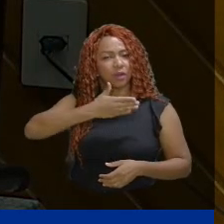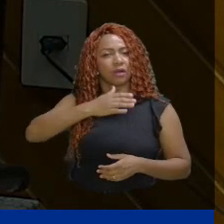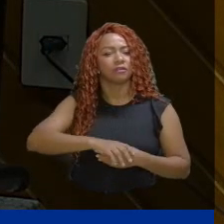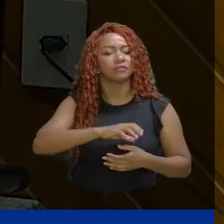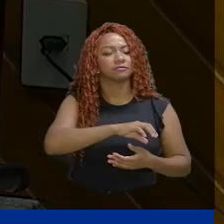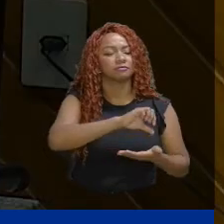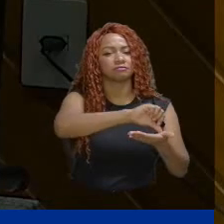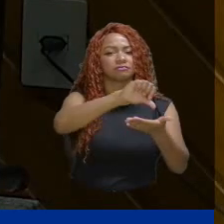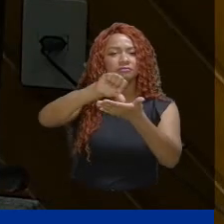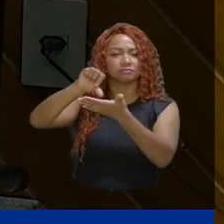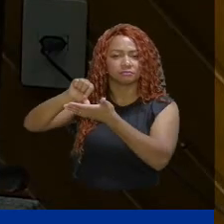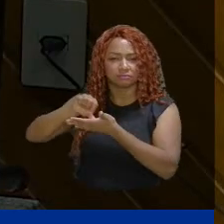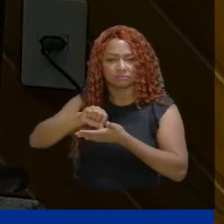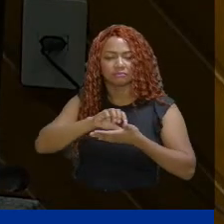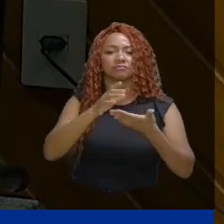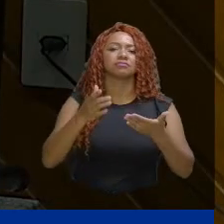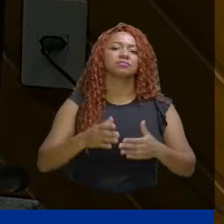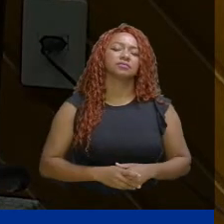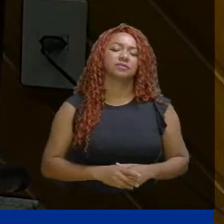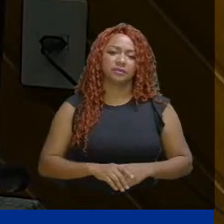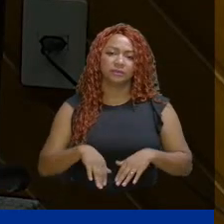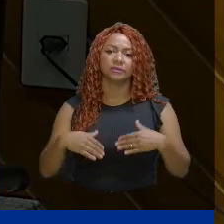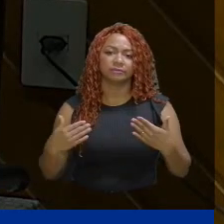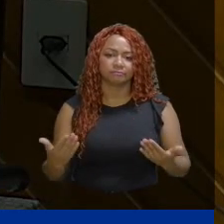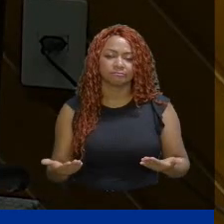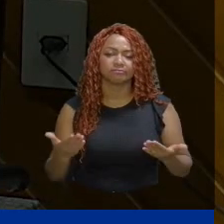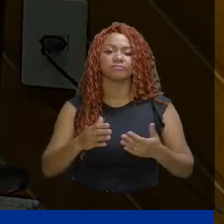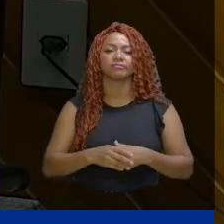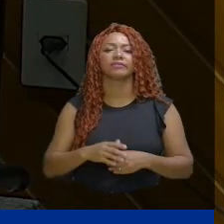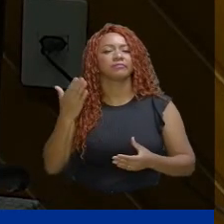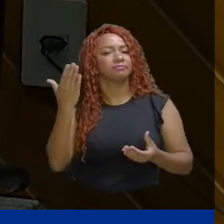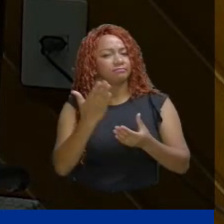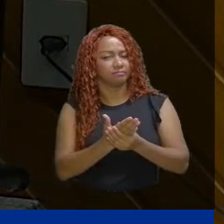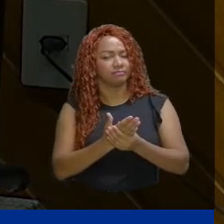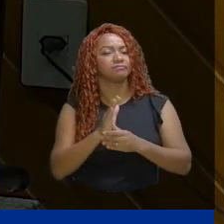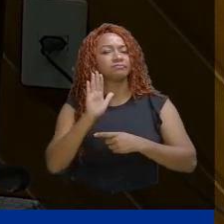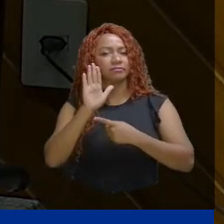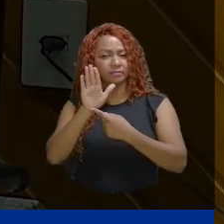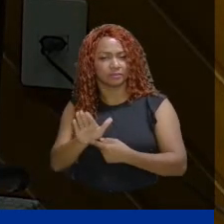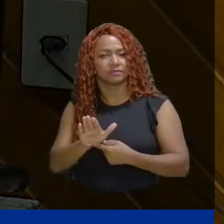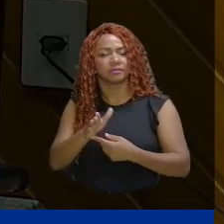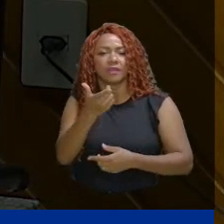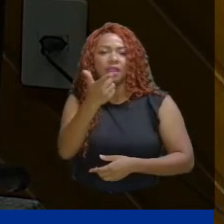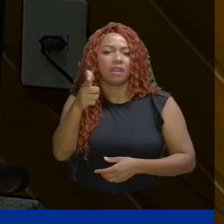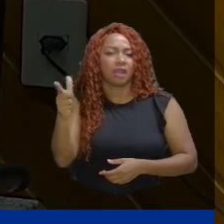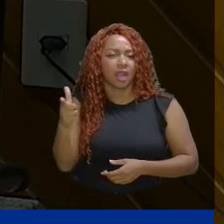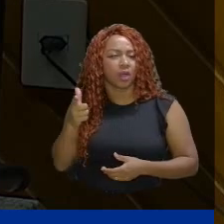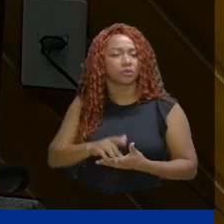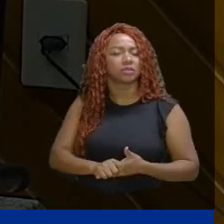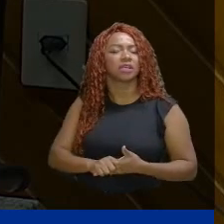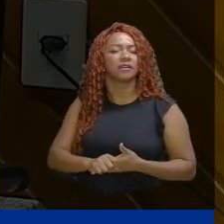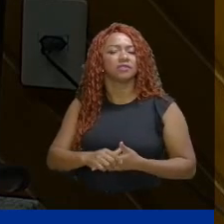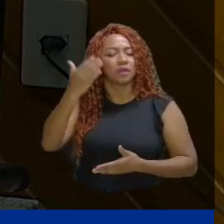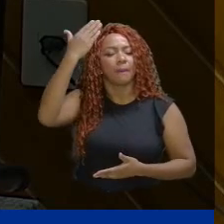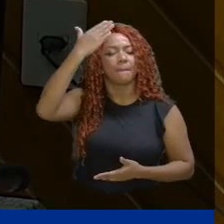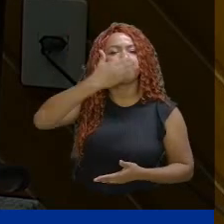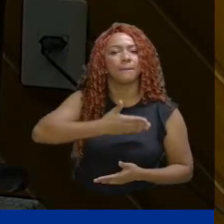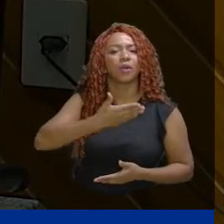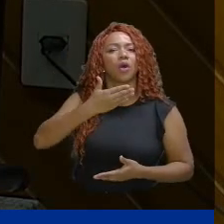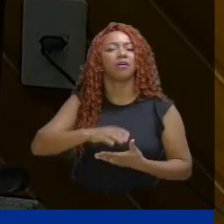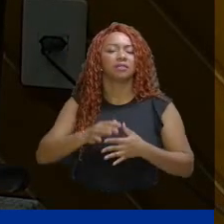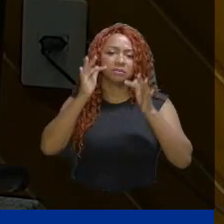desde que submetida ao contraditório. No entanto, os autos indicam que não houve confirmação das provas